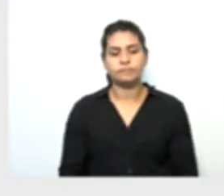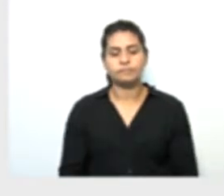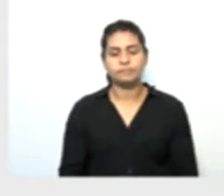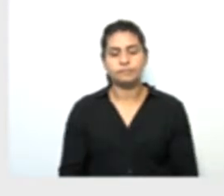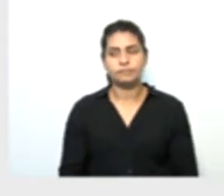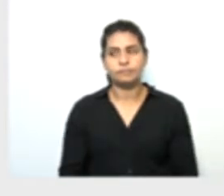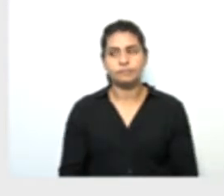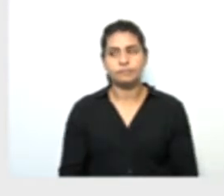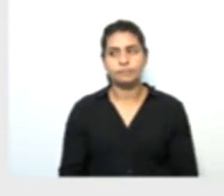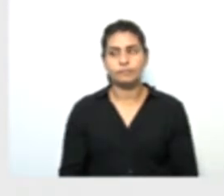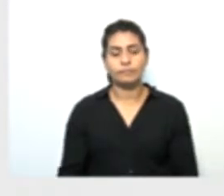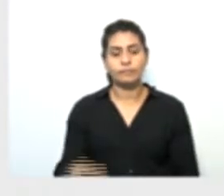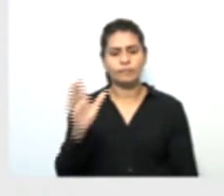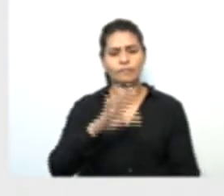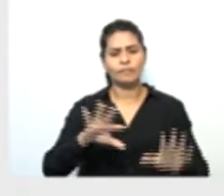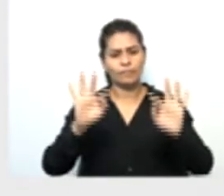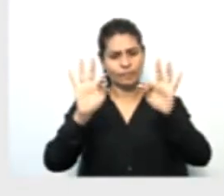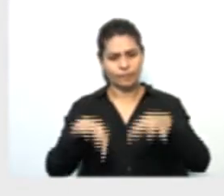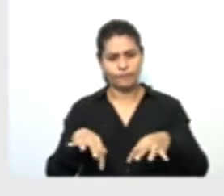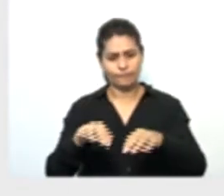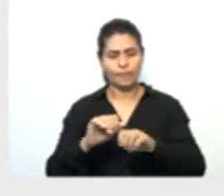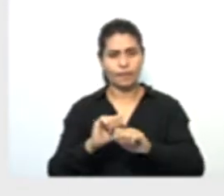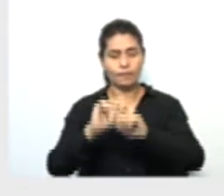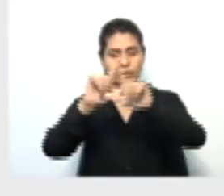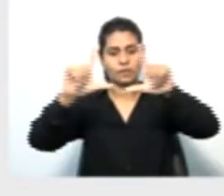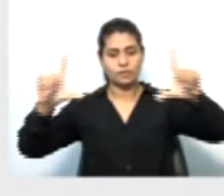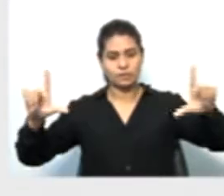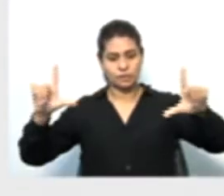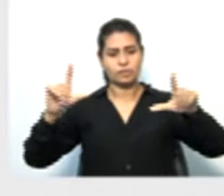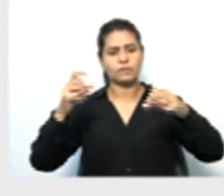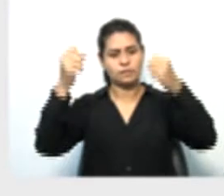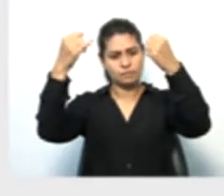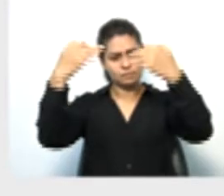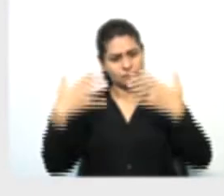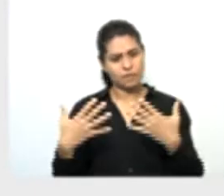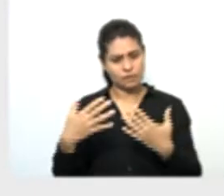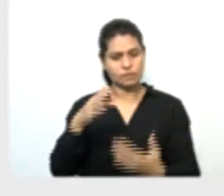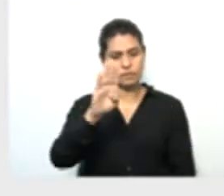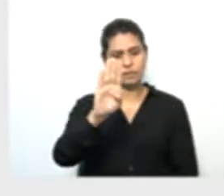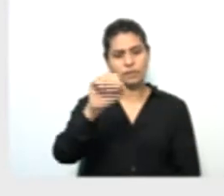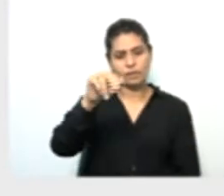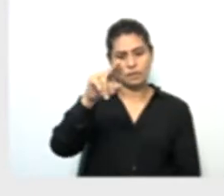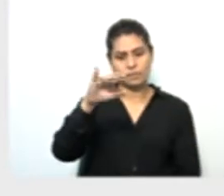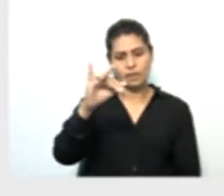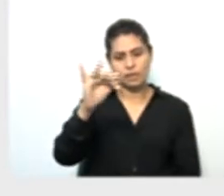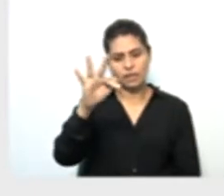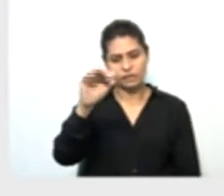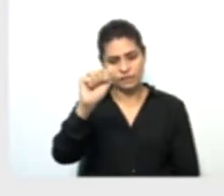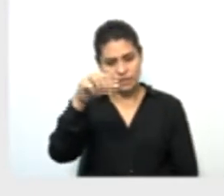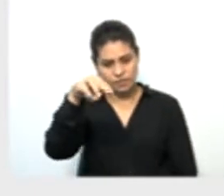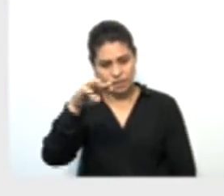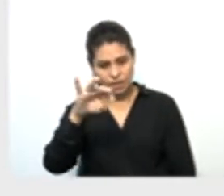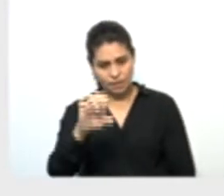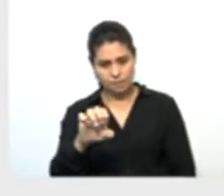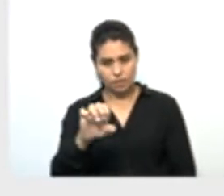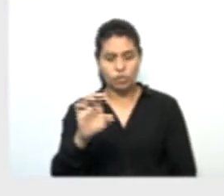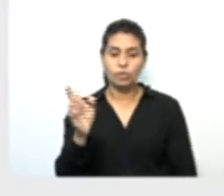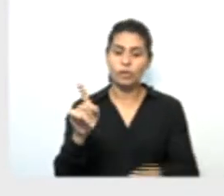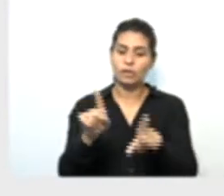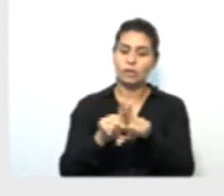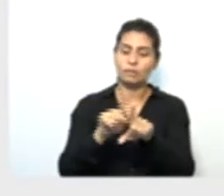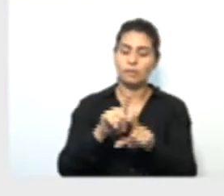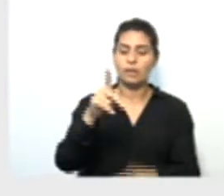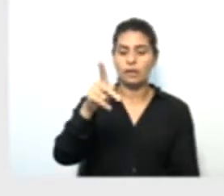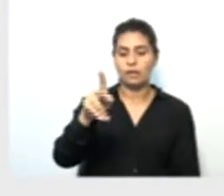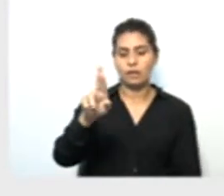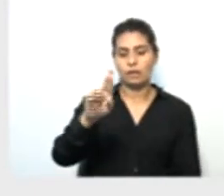Isso aqui, a gente conclui essa questão de canais de distribuição. Vamos começar a falar um pouquinho de beneficiamento e processamento. Vocês já perceberam que